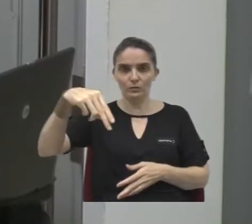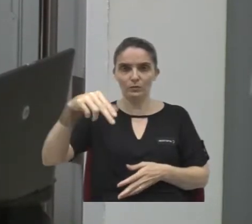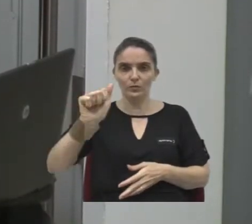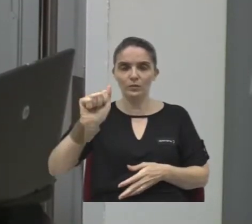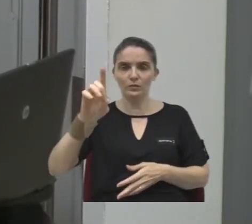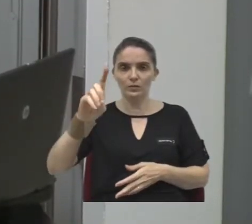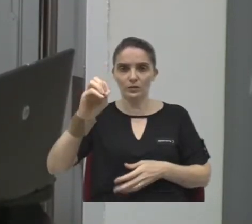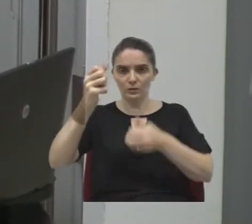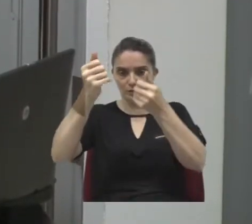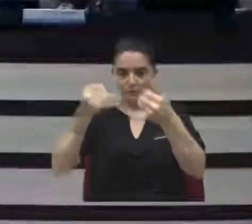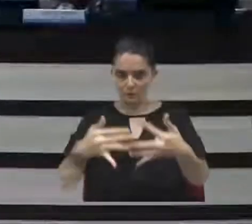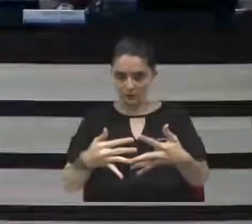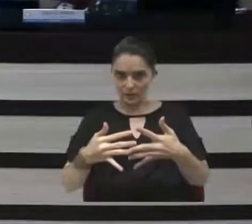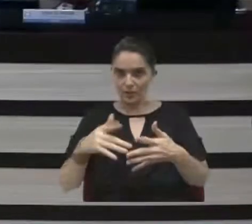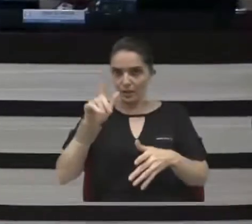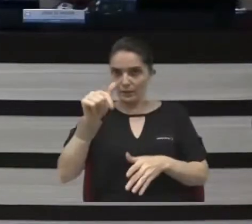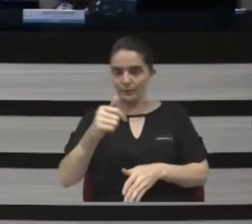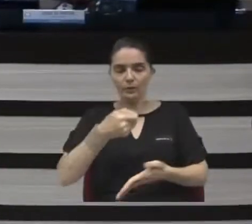necessárias. Muito obrigada.